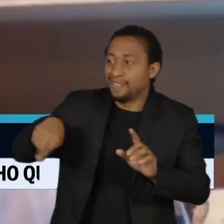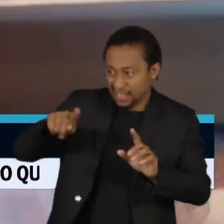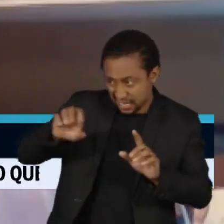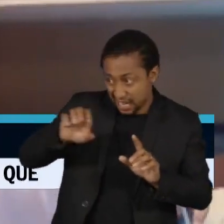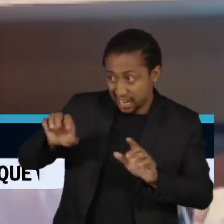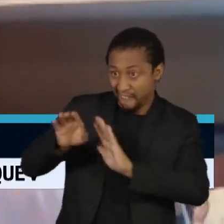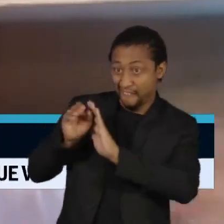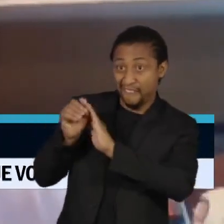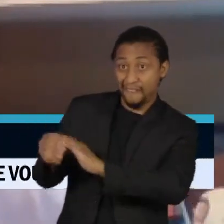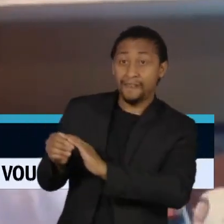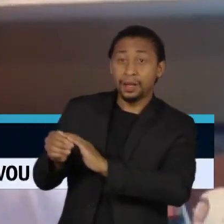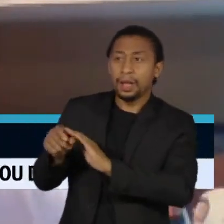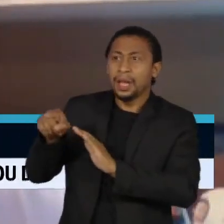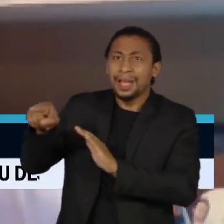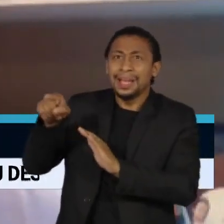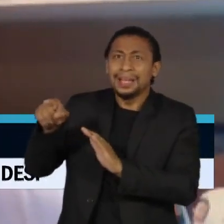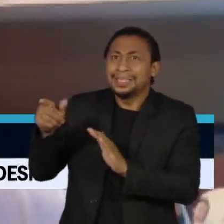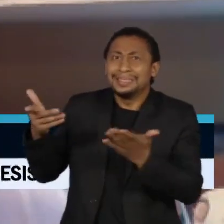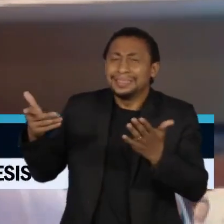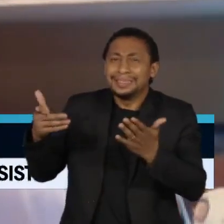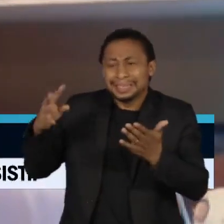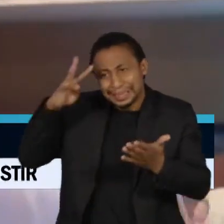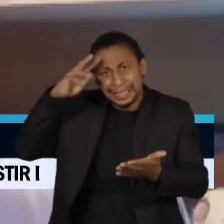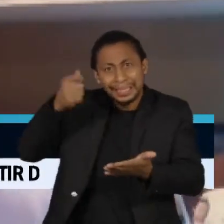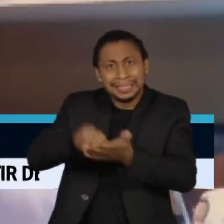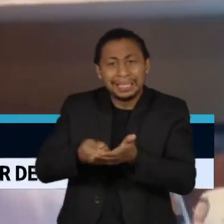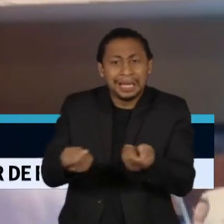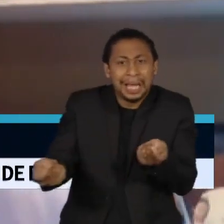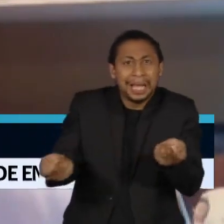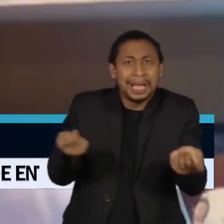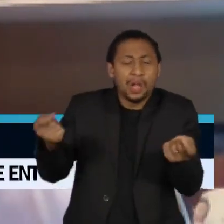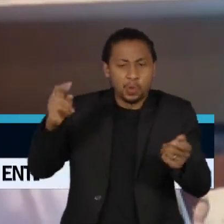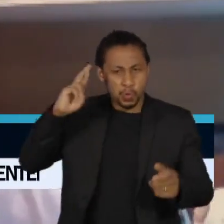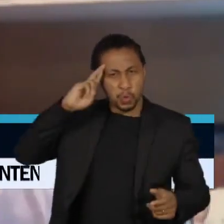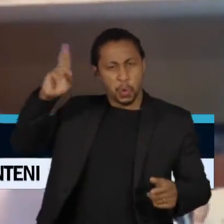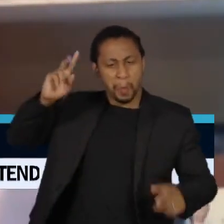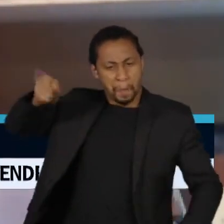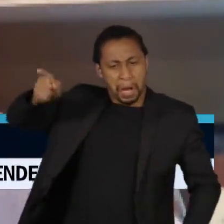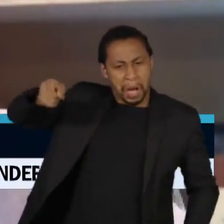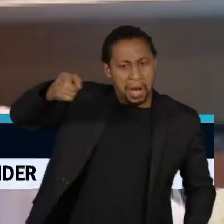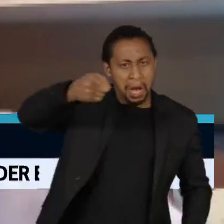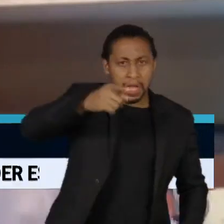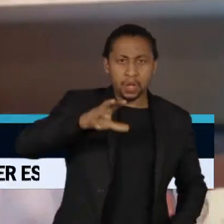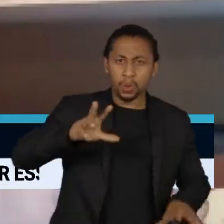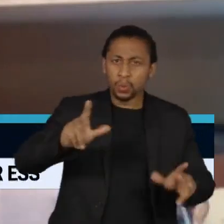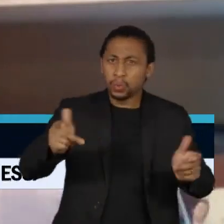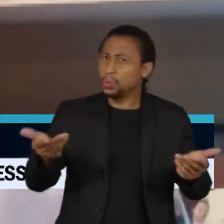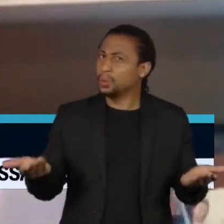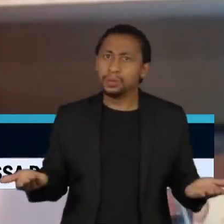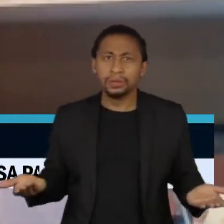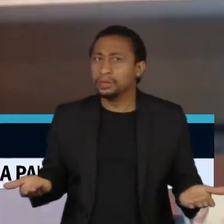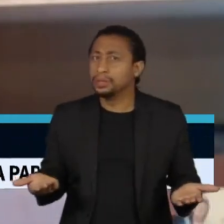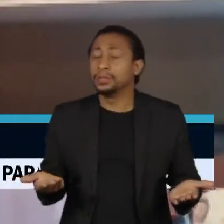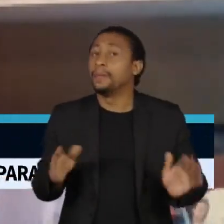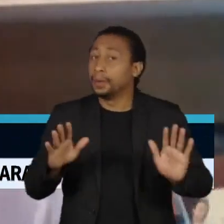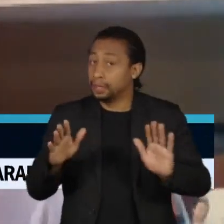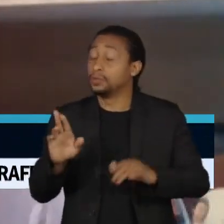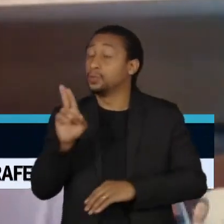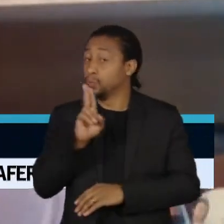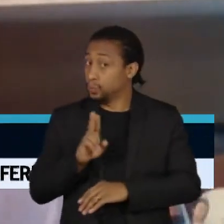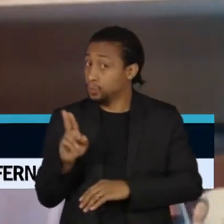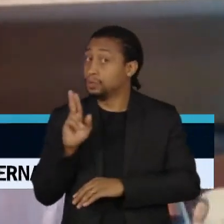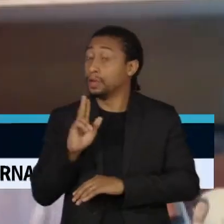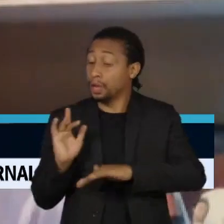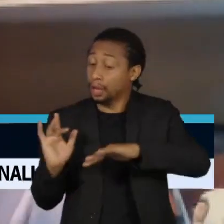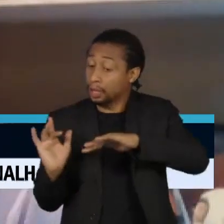ele o sensor ou como se fosse ele o dono da verdade e que eventualmente o uso da sua